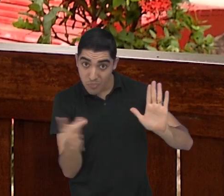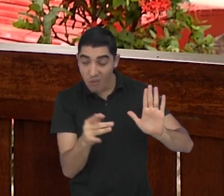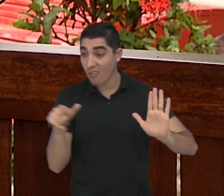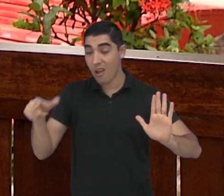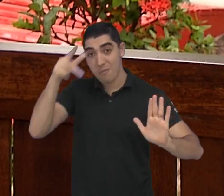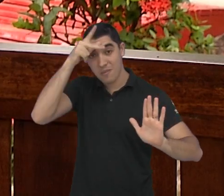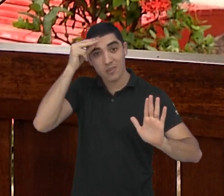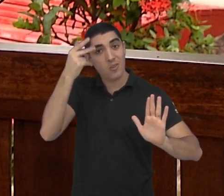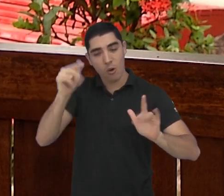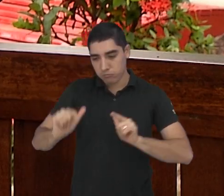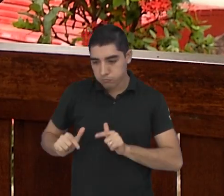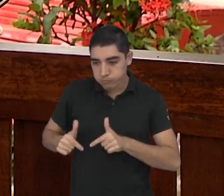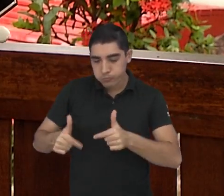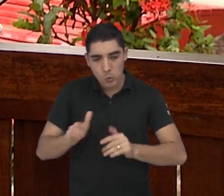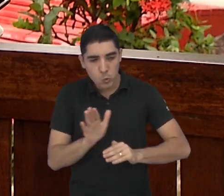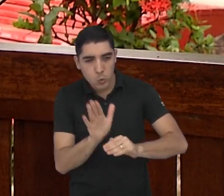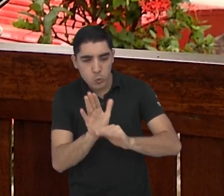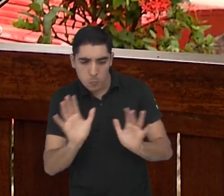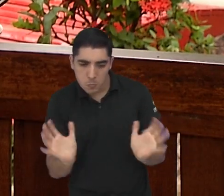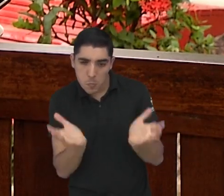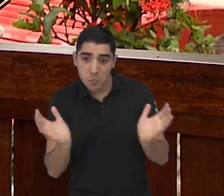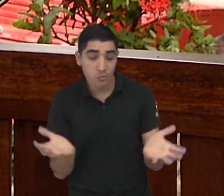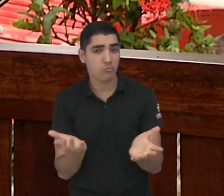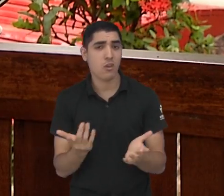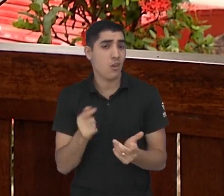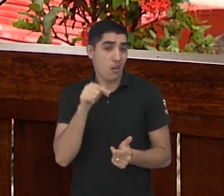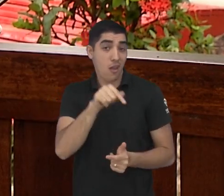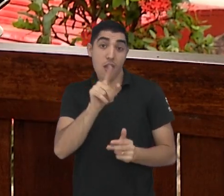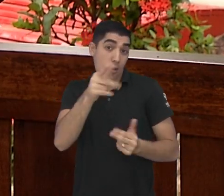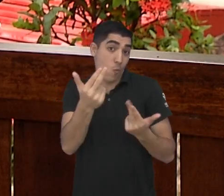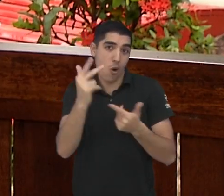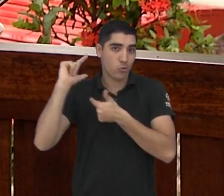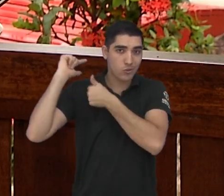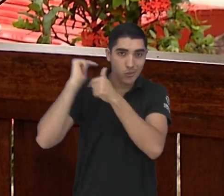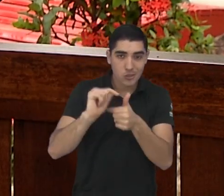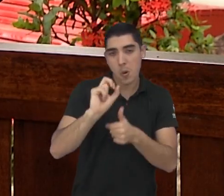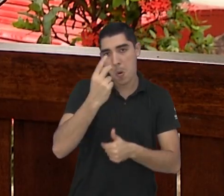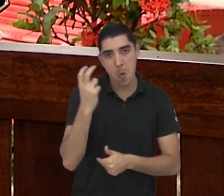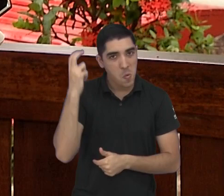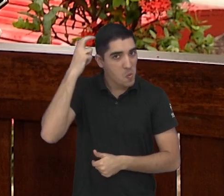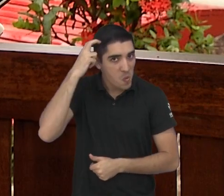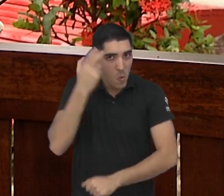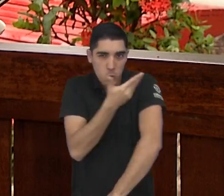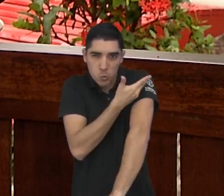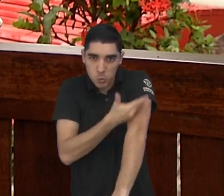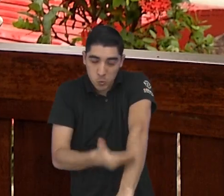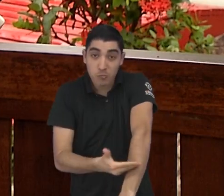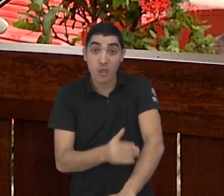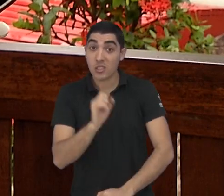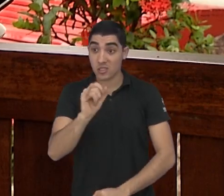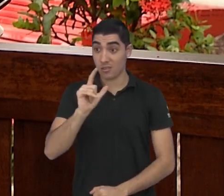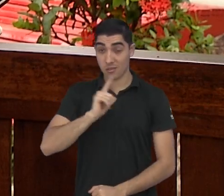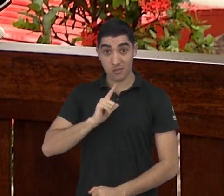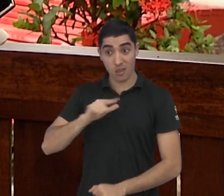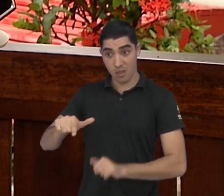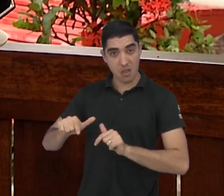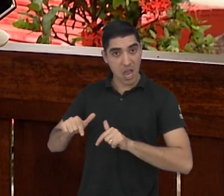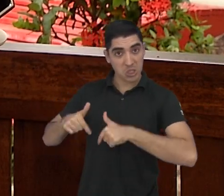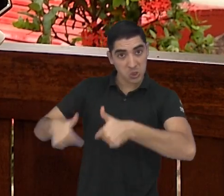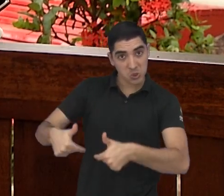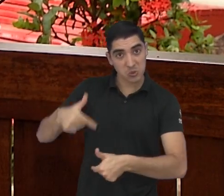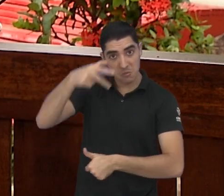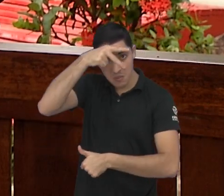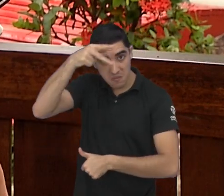para isso, né? E é claro que qualquer tradição, qualquer cultura, se houver política pública, ou seja, se houver recurso